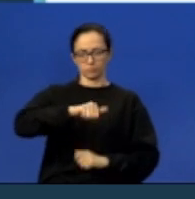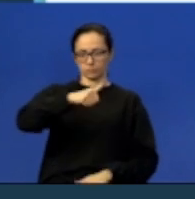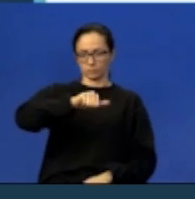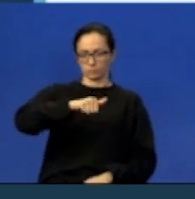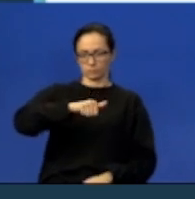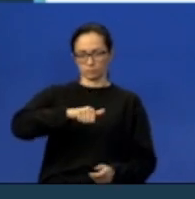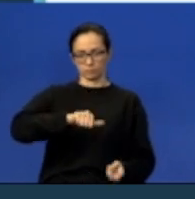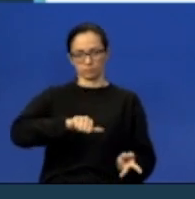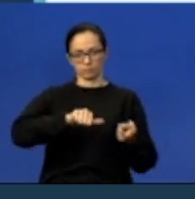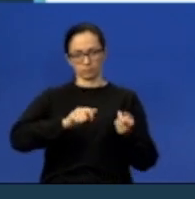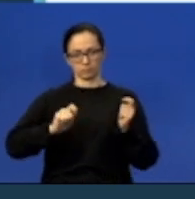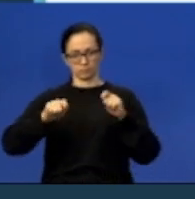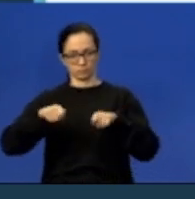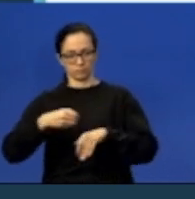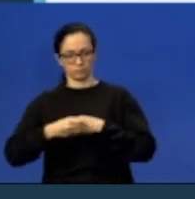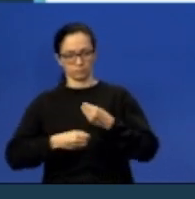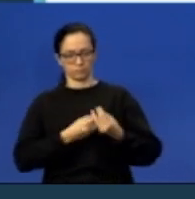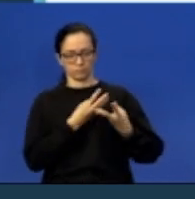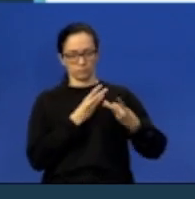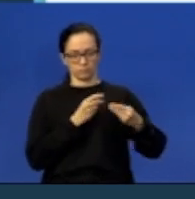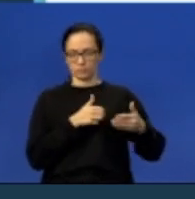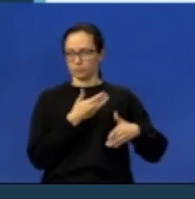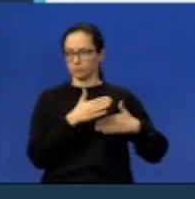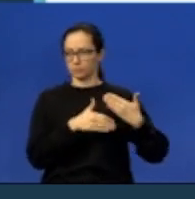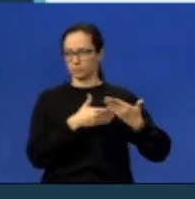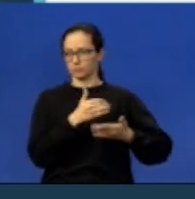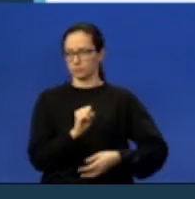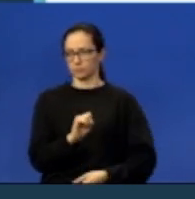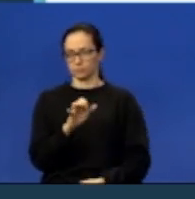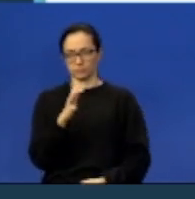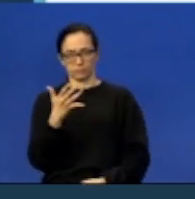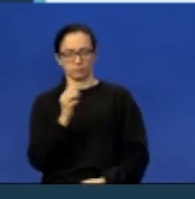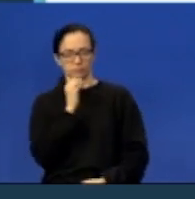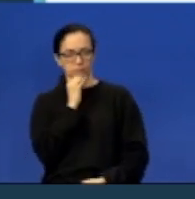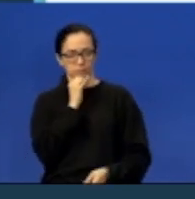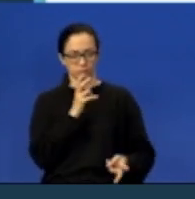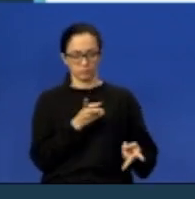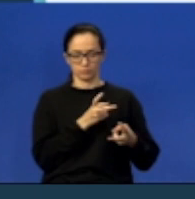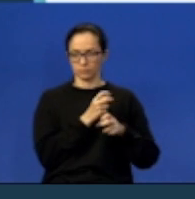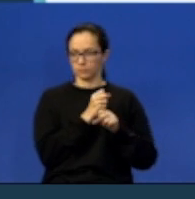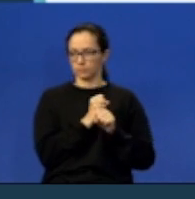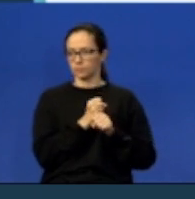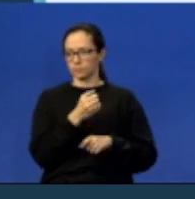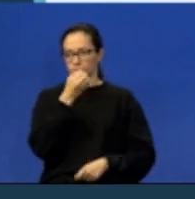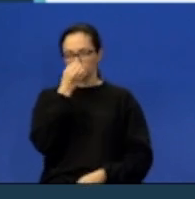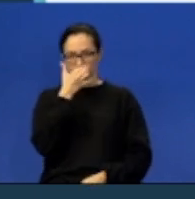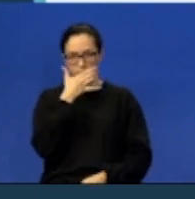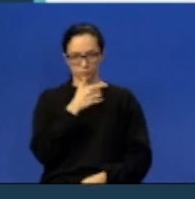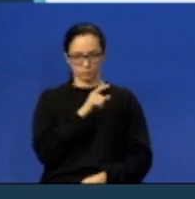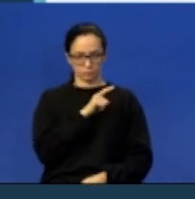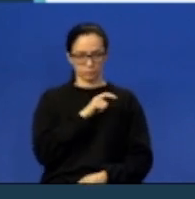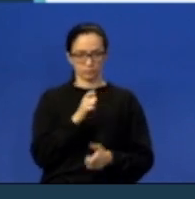avaliação das disritmias, né, como, por exemplo, a disritmia sinusial, as